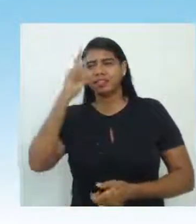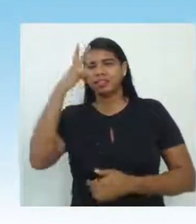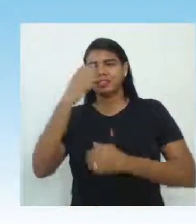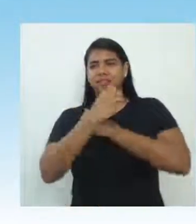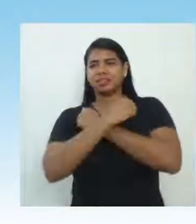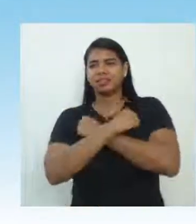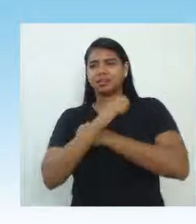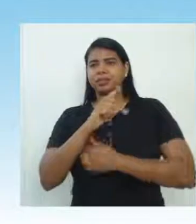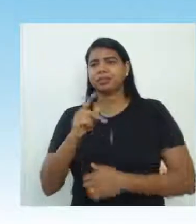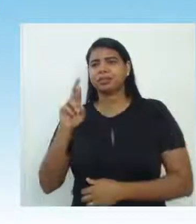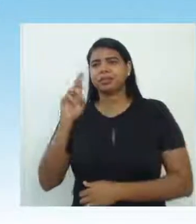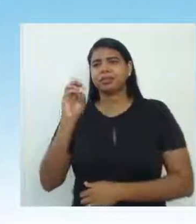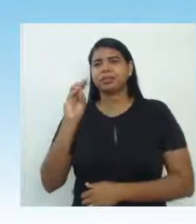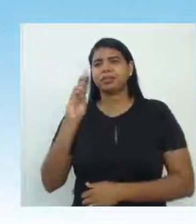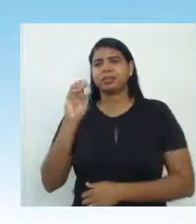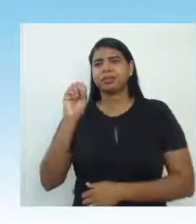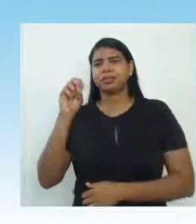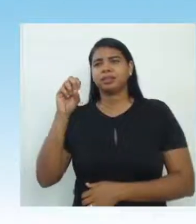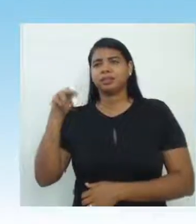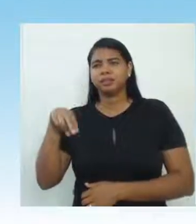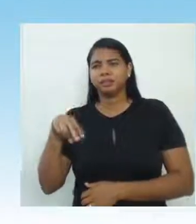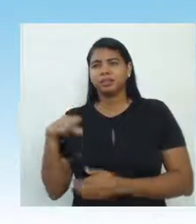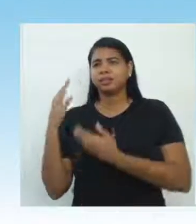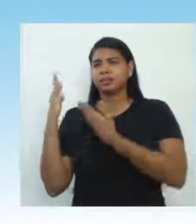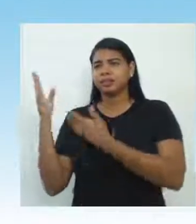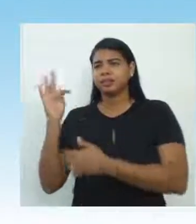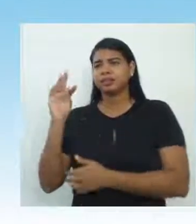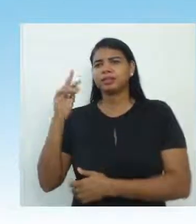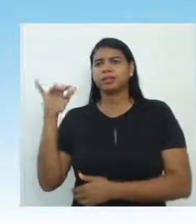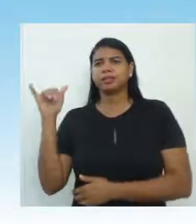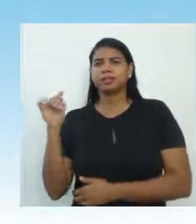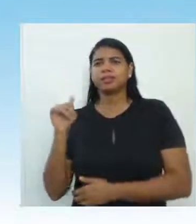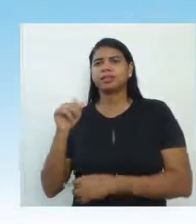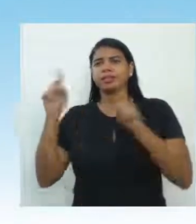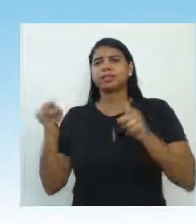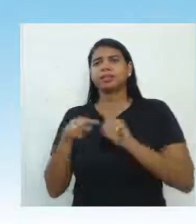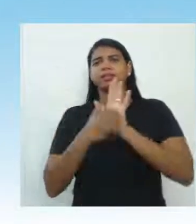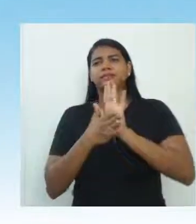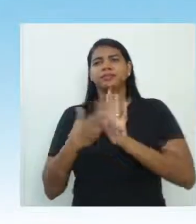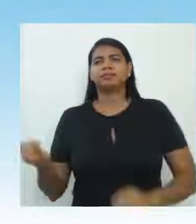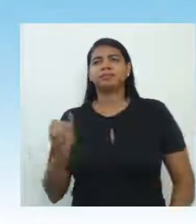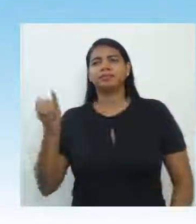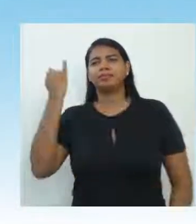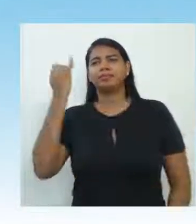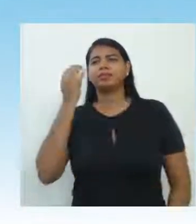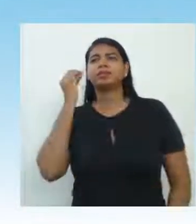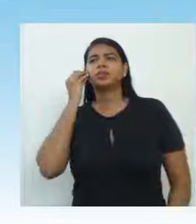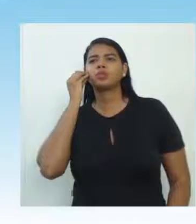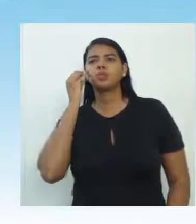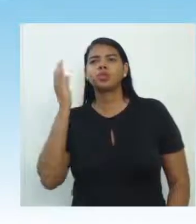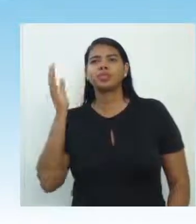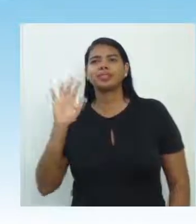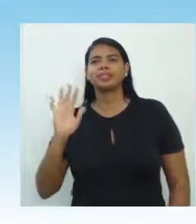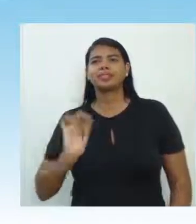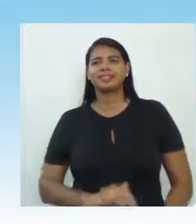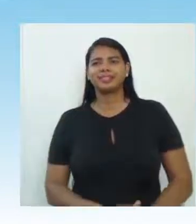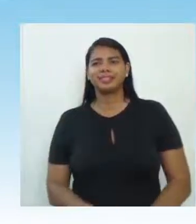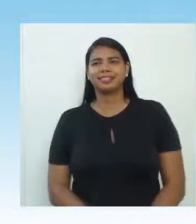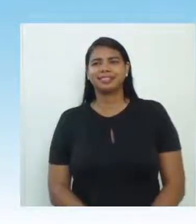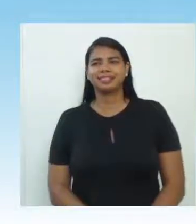Robson, professora Tainá. E lembrar que projeto de vida é fundamental. Cheiro, gente!